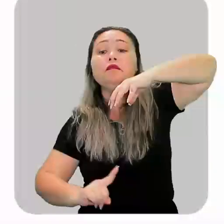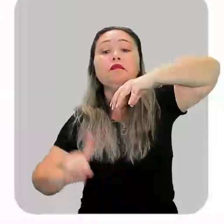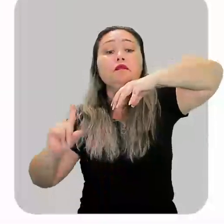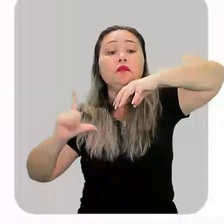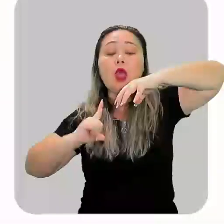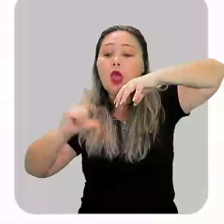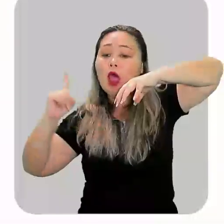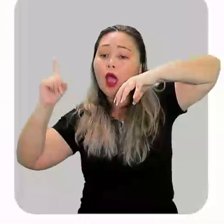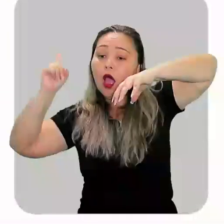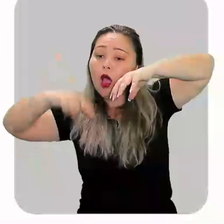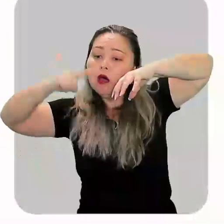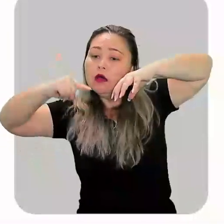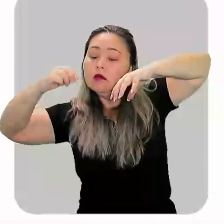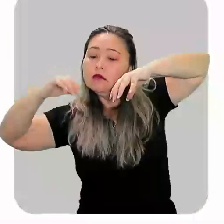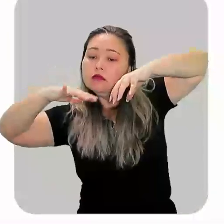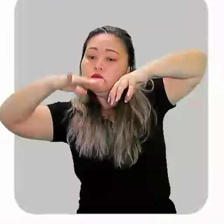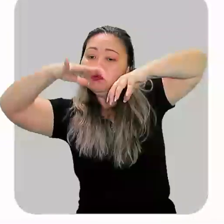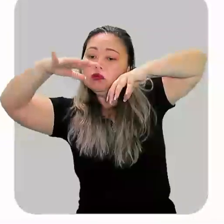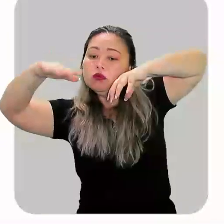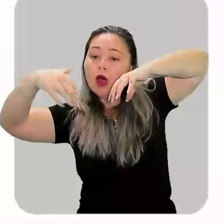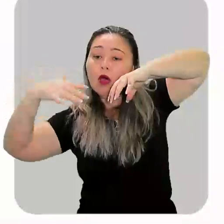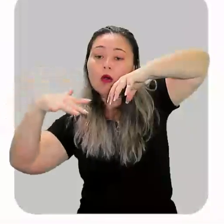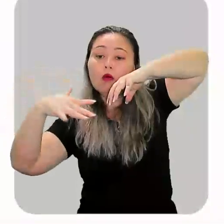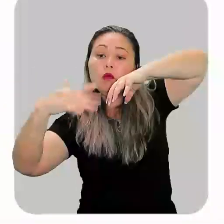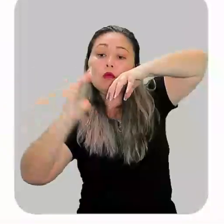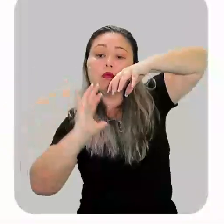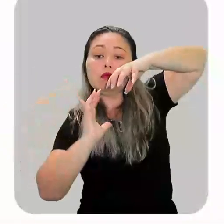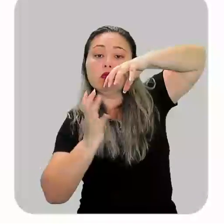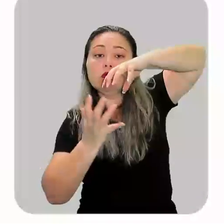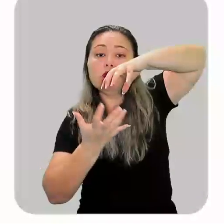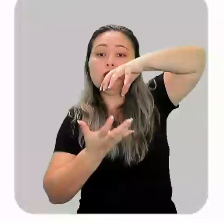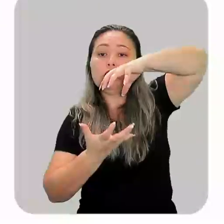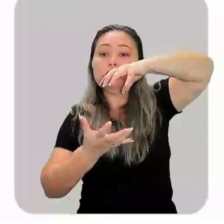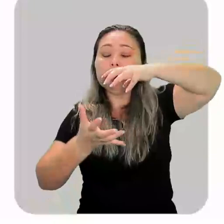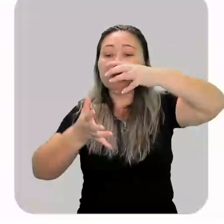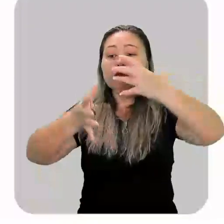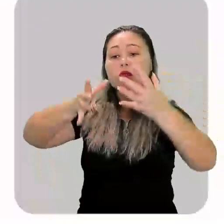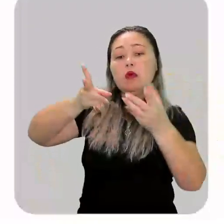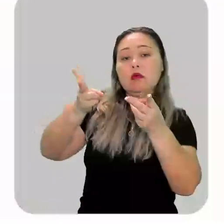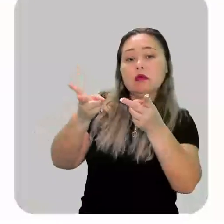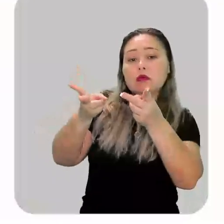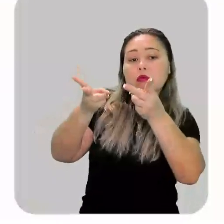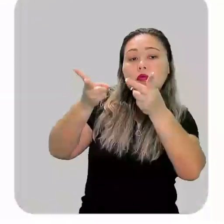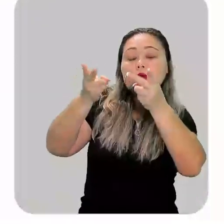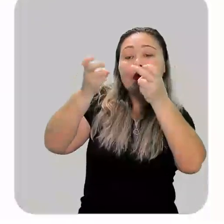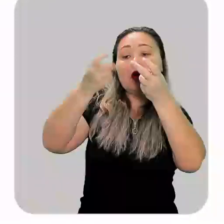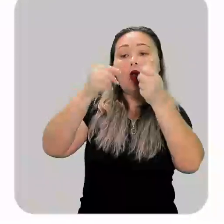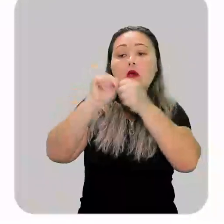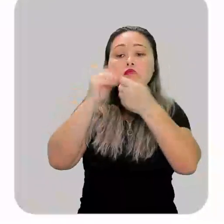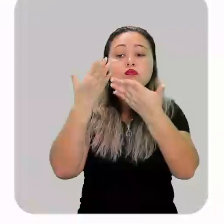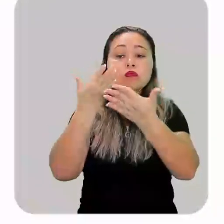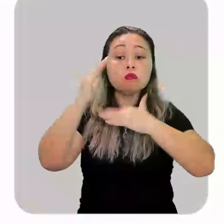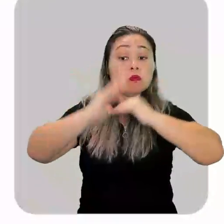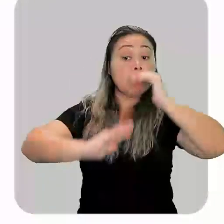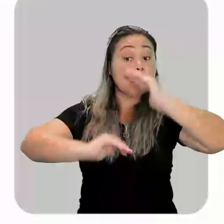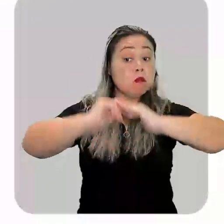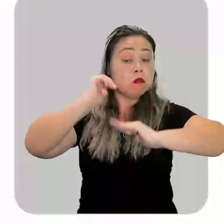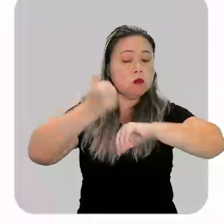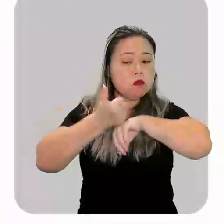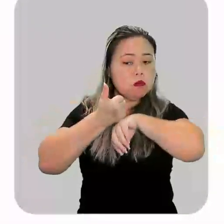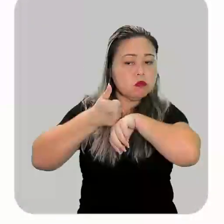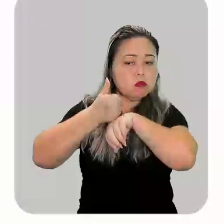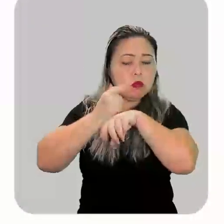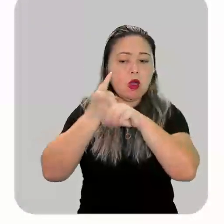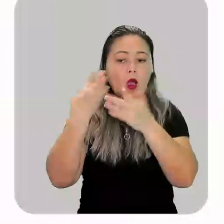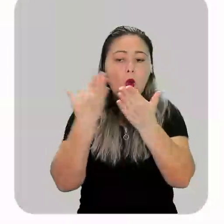do objeto espacial nas proximidades da Terra foi detectada por astrônomos